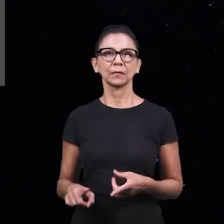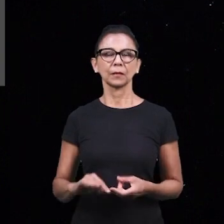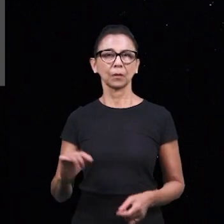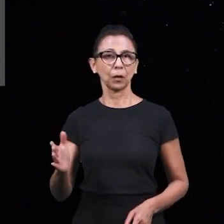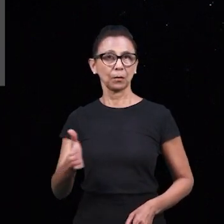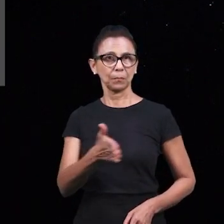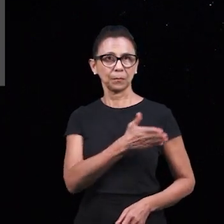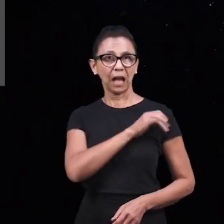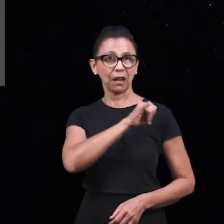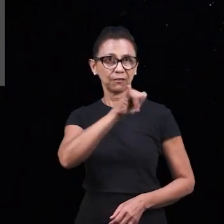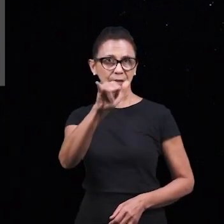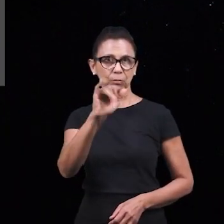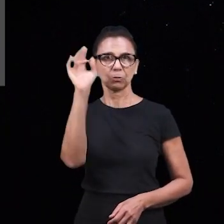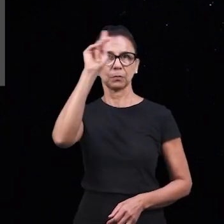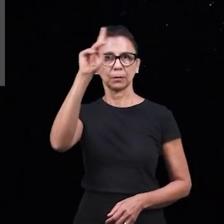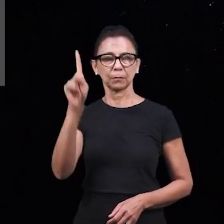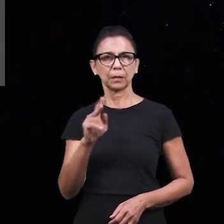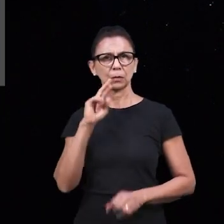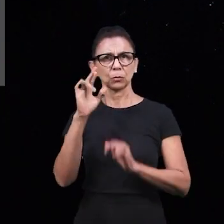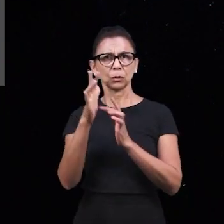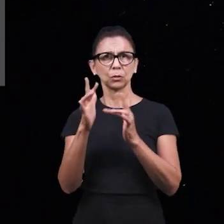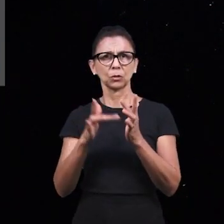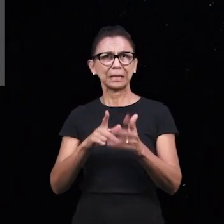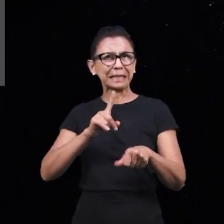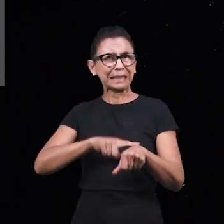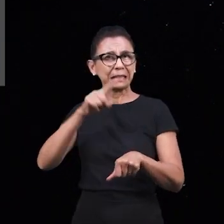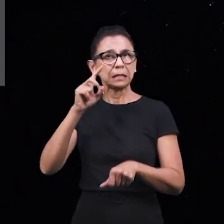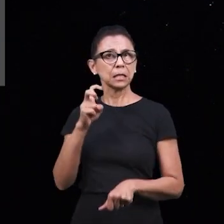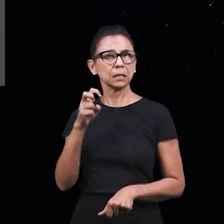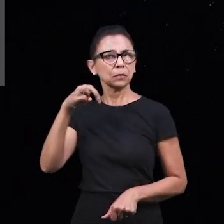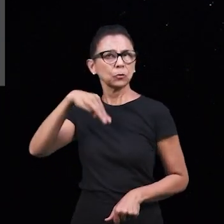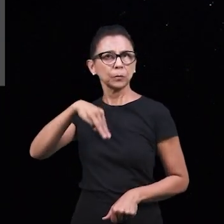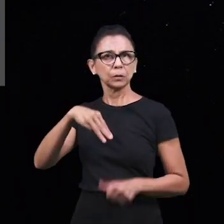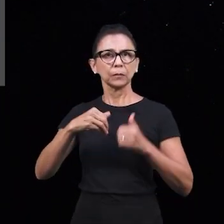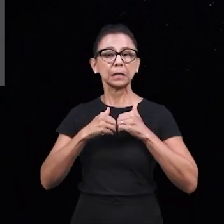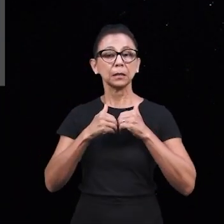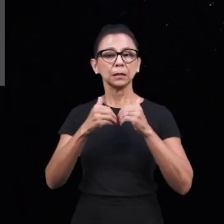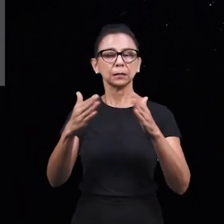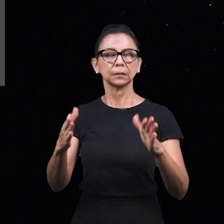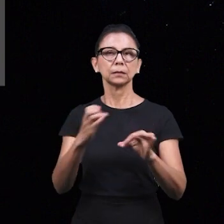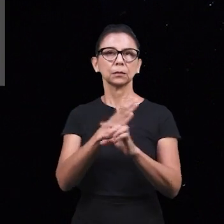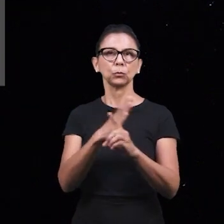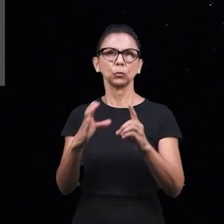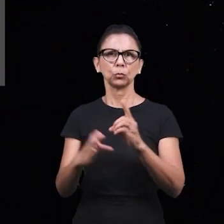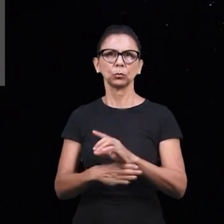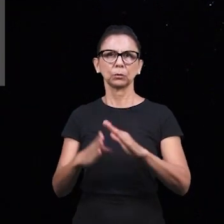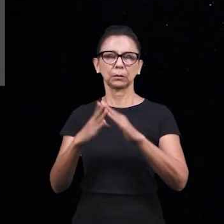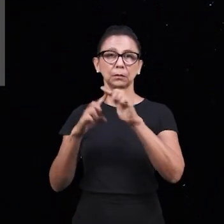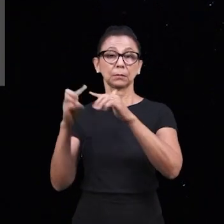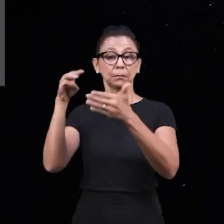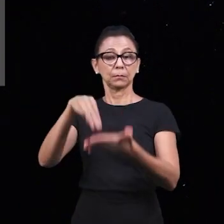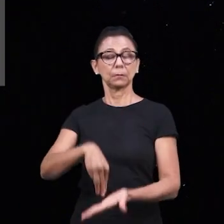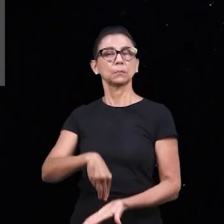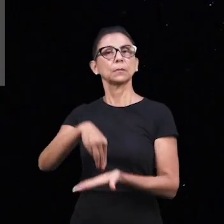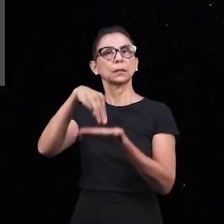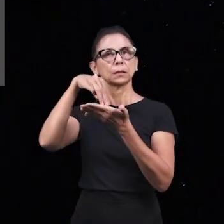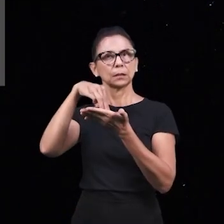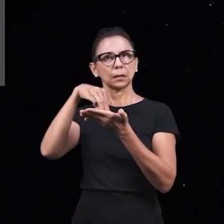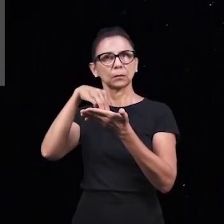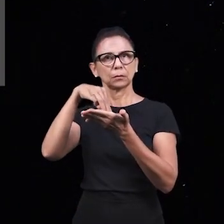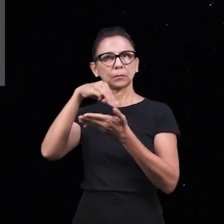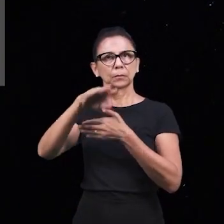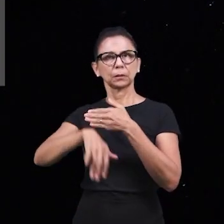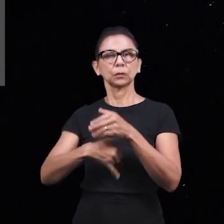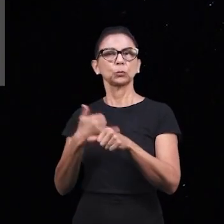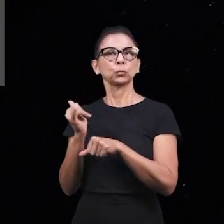A paz do Senhor Jesus. Dentro de 5 minutos, daremos início a um culto da Igreja Cristã Maranata,